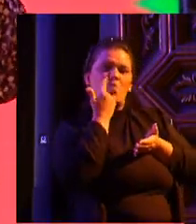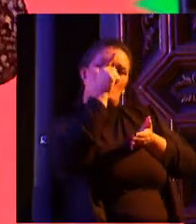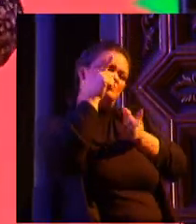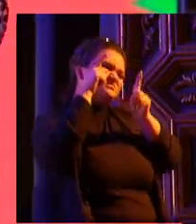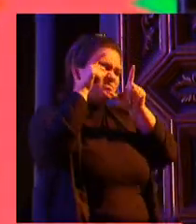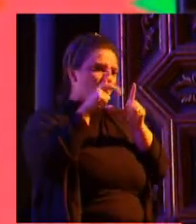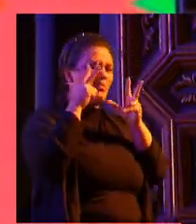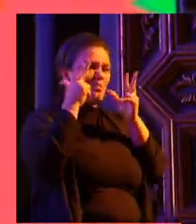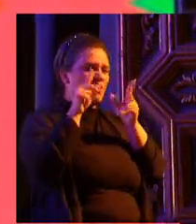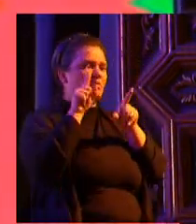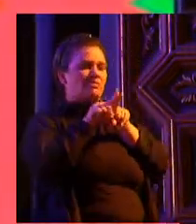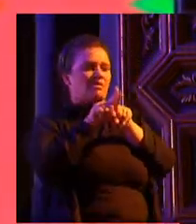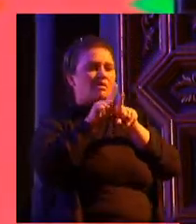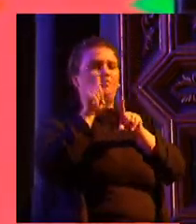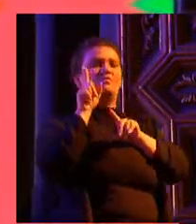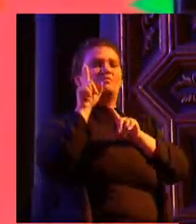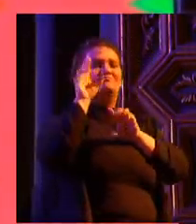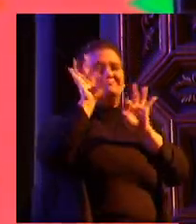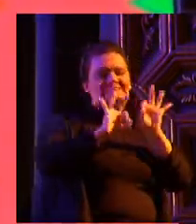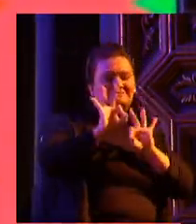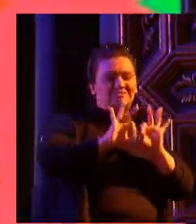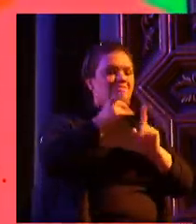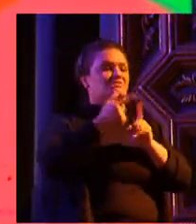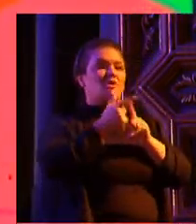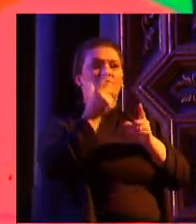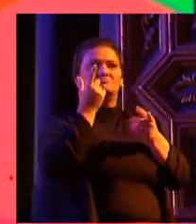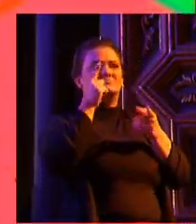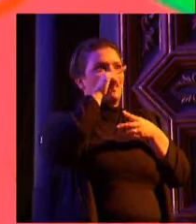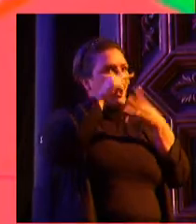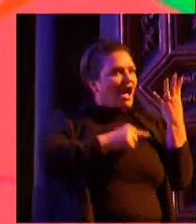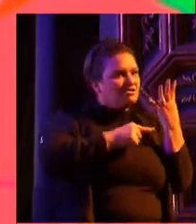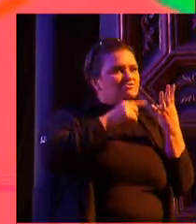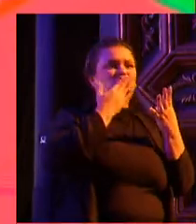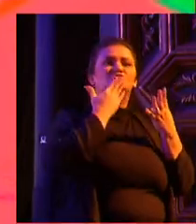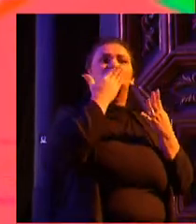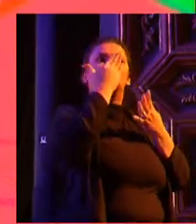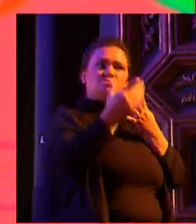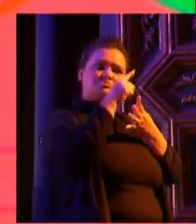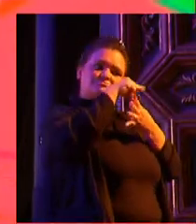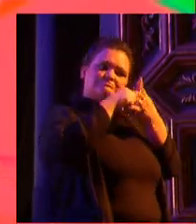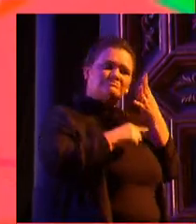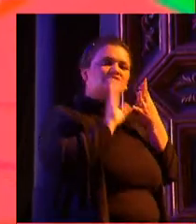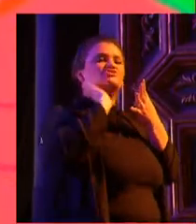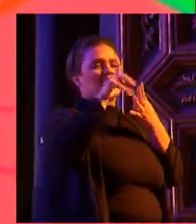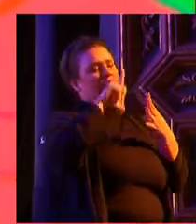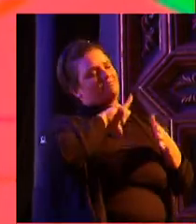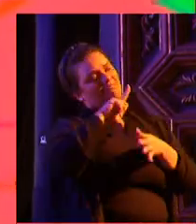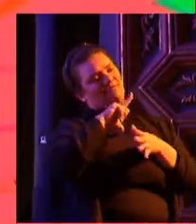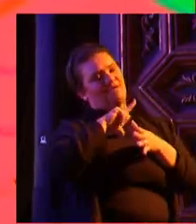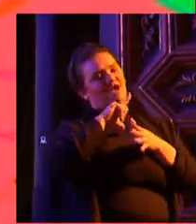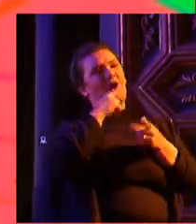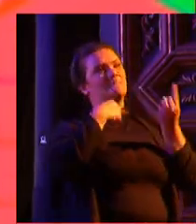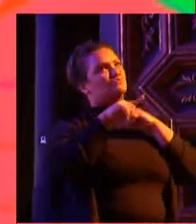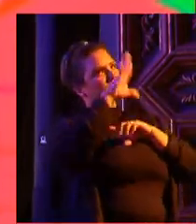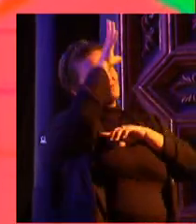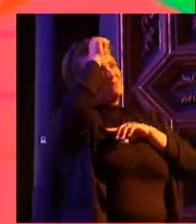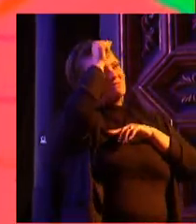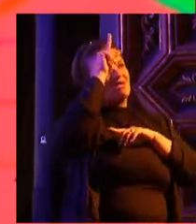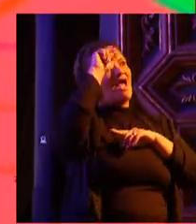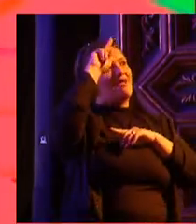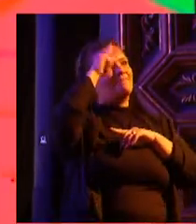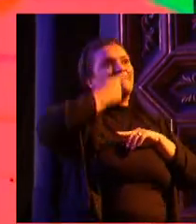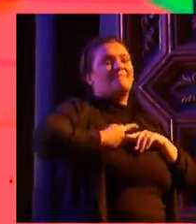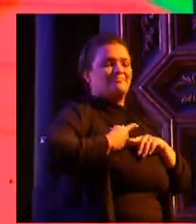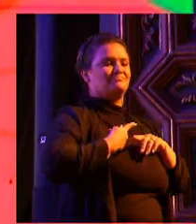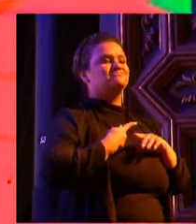curadoria de um outro prêmio, muito menos as categorias dos prêmios que já existem, né? A música da Amazônia tem uma personalidade que